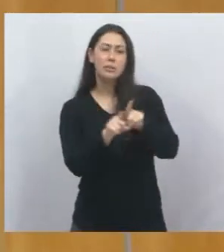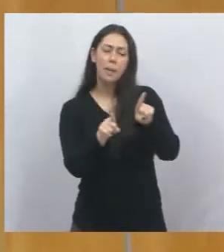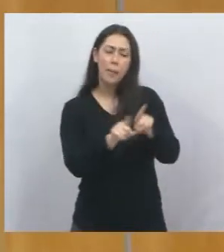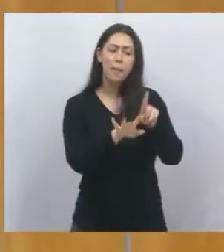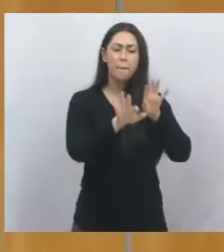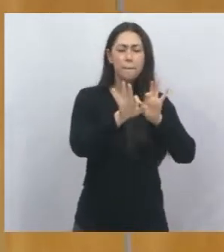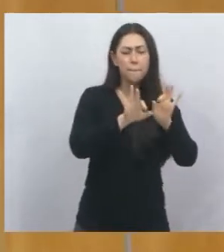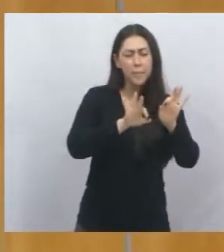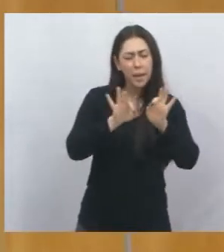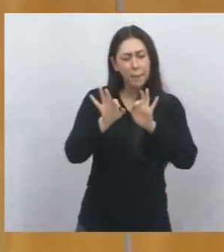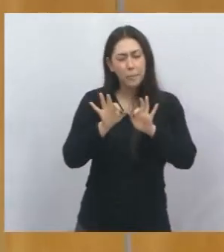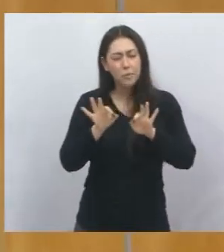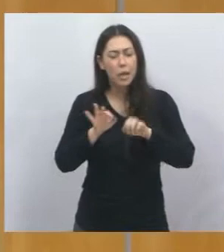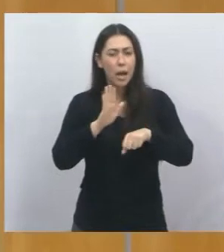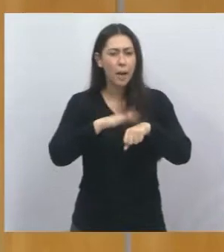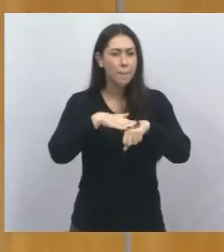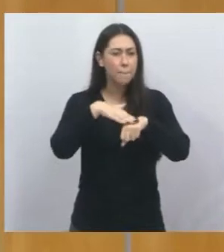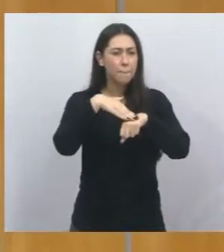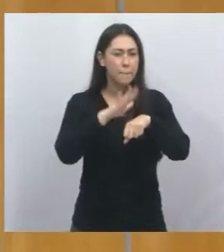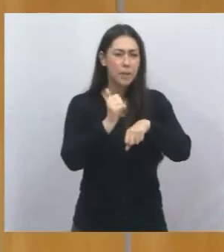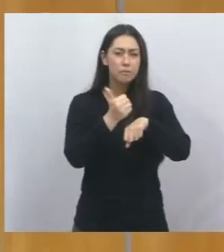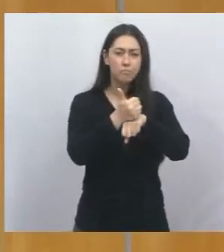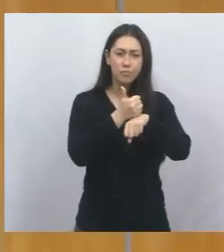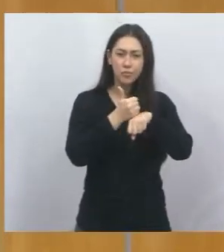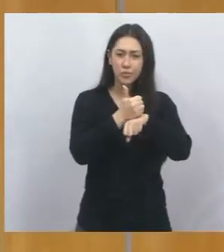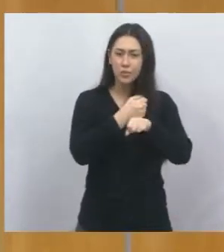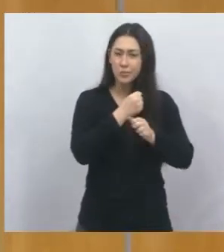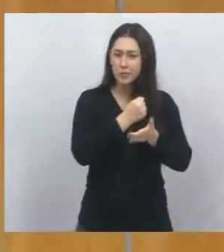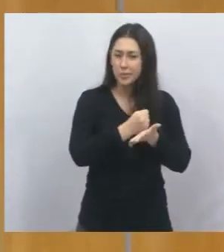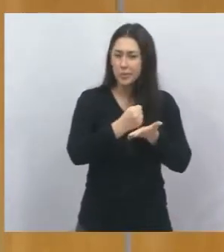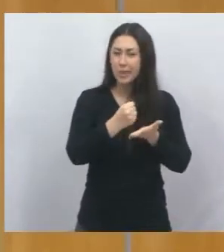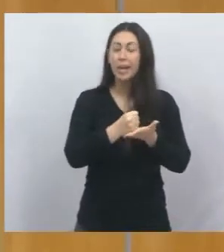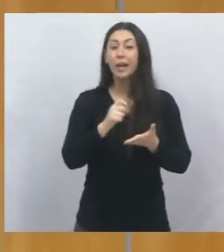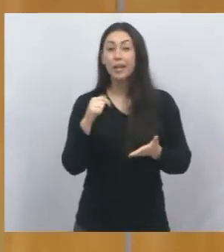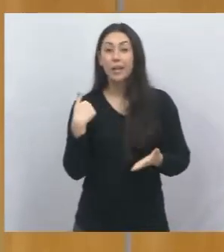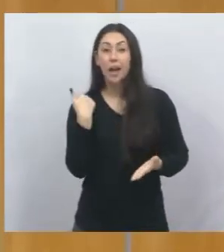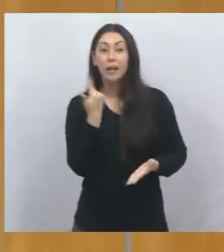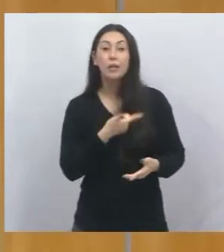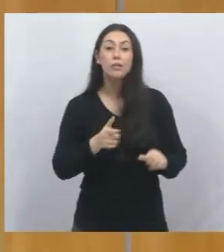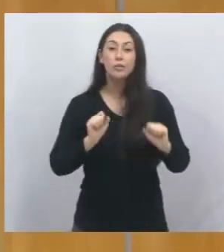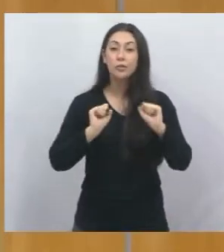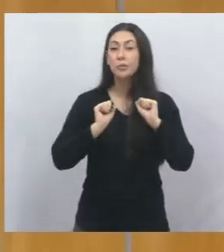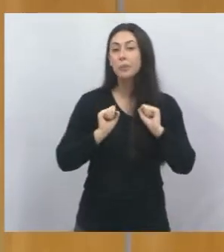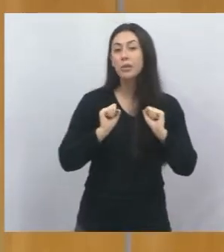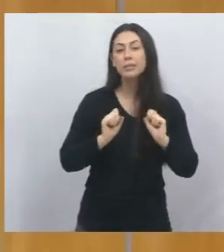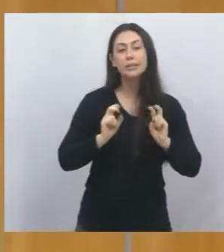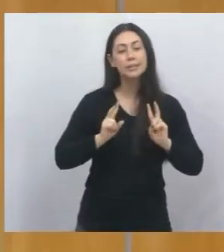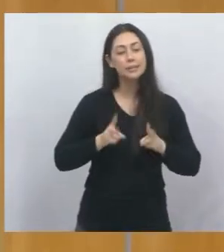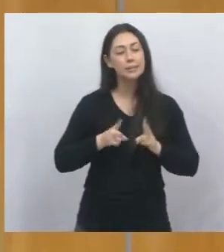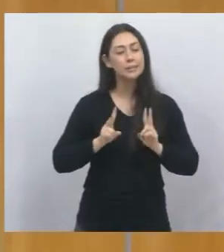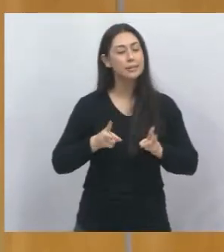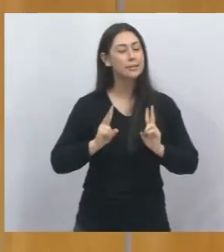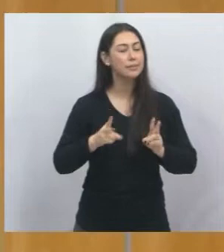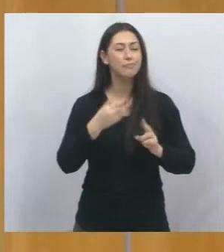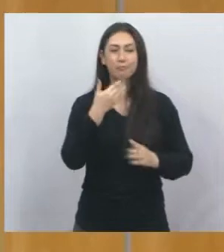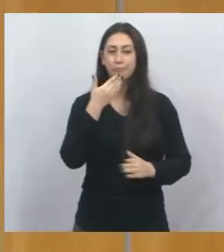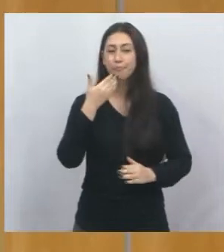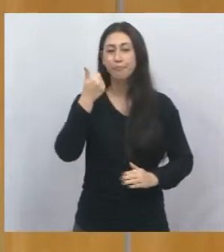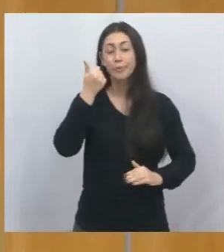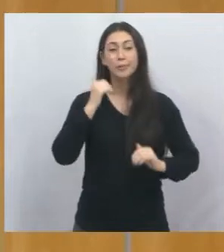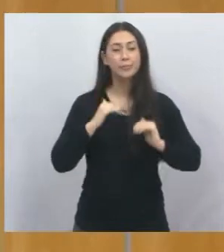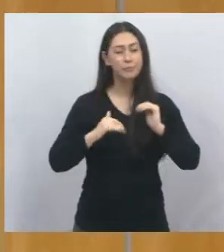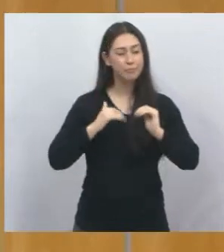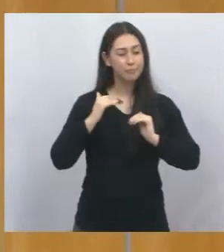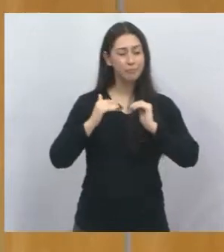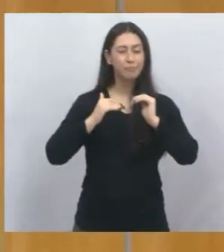reestruturação no seu quadro, para que a gente possa cada vez mais melhorar o serviço